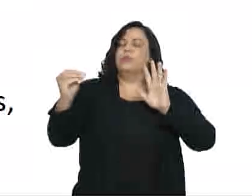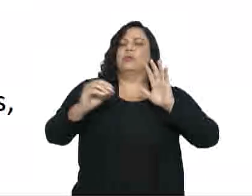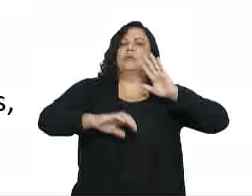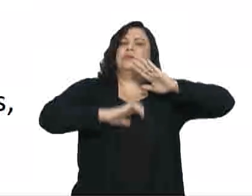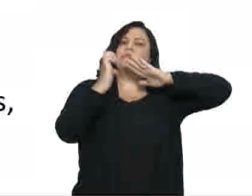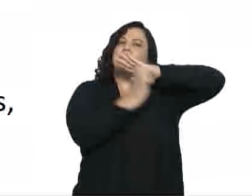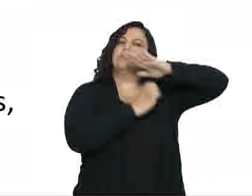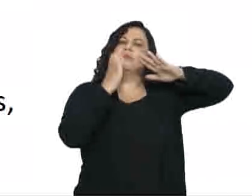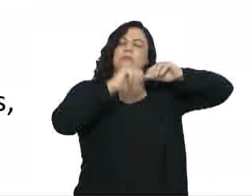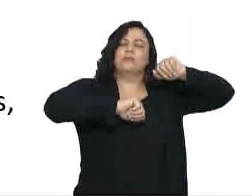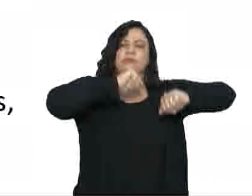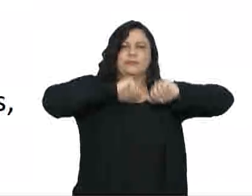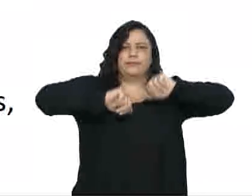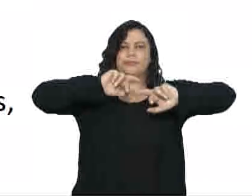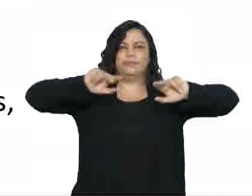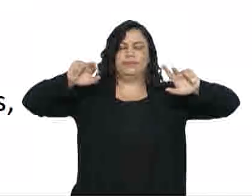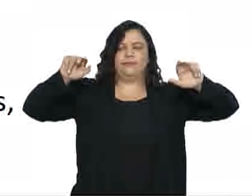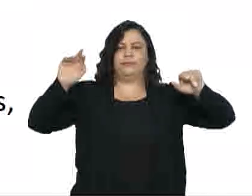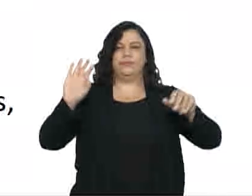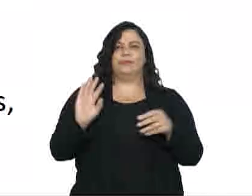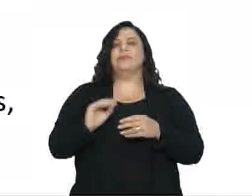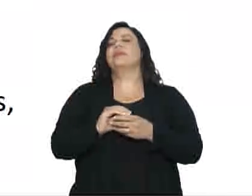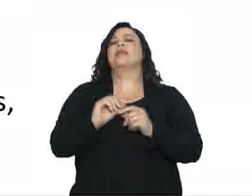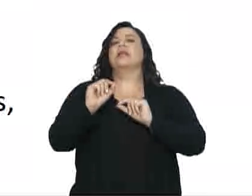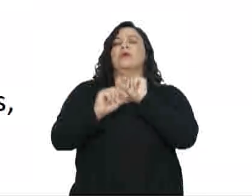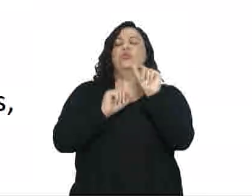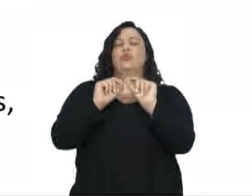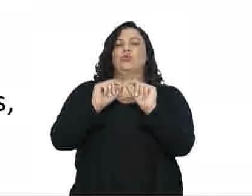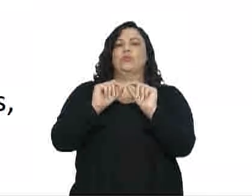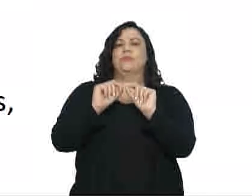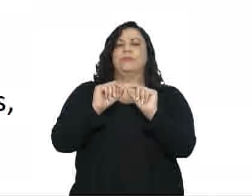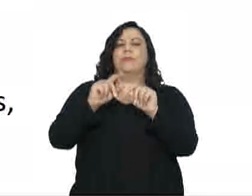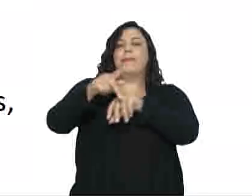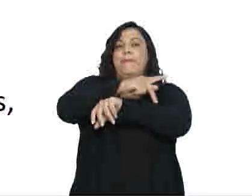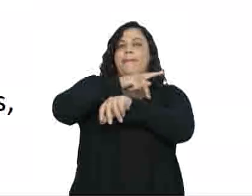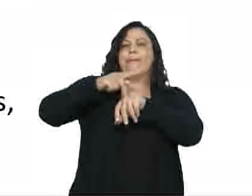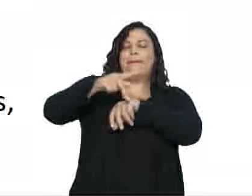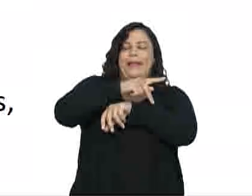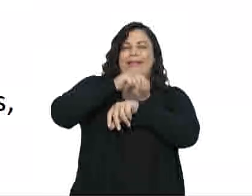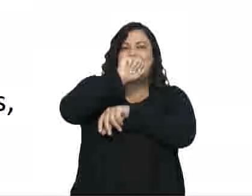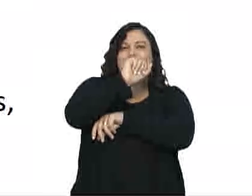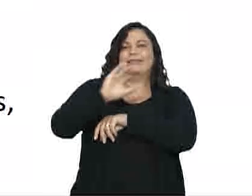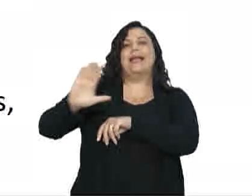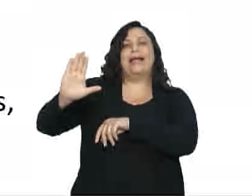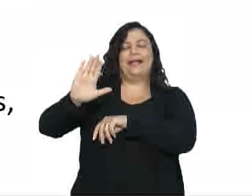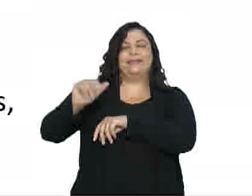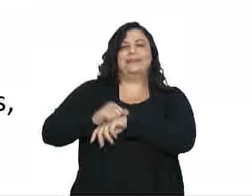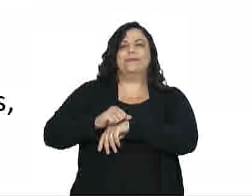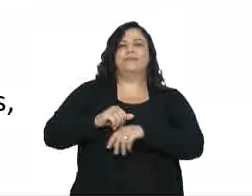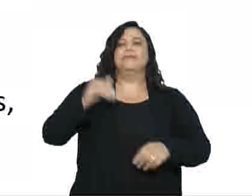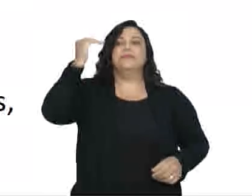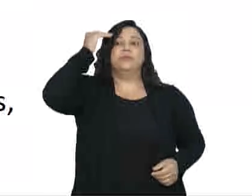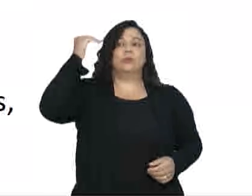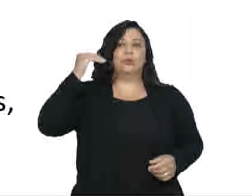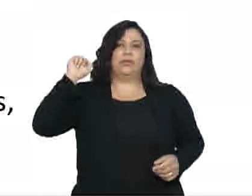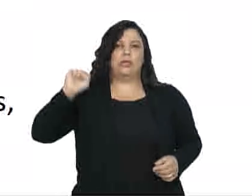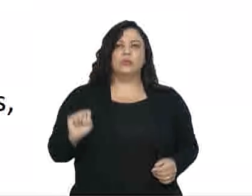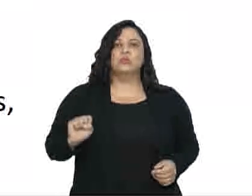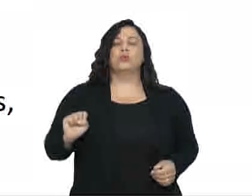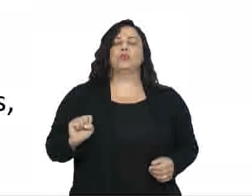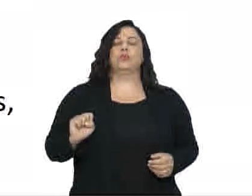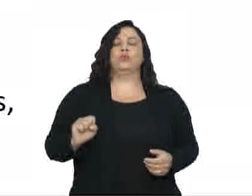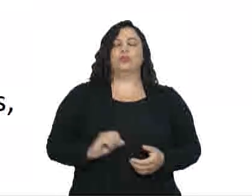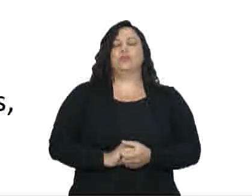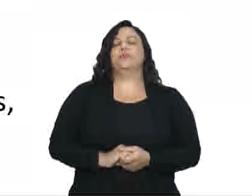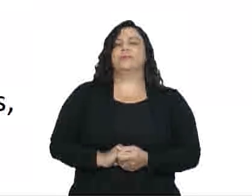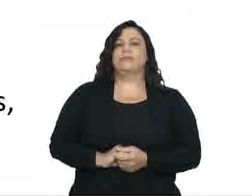industrialização implementado em países do Sudeste Asiático, como Coreia do Sul, Taiwan, e